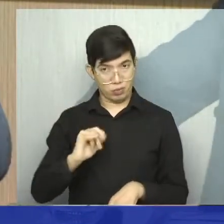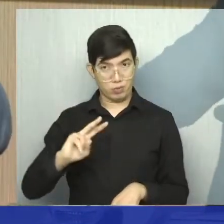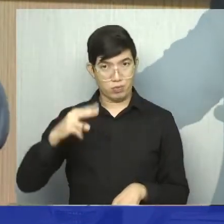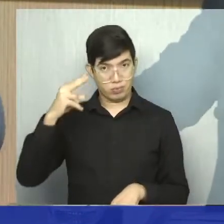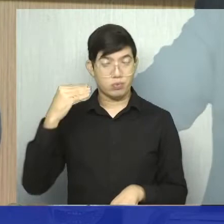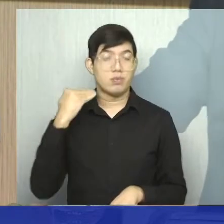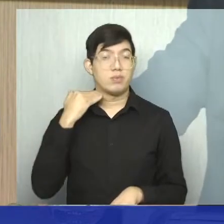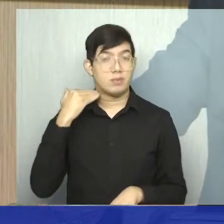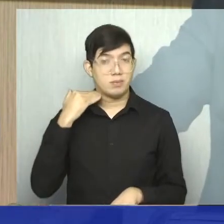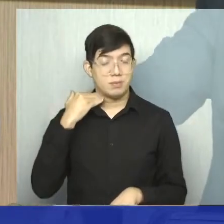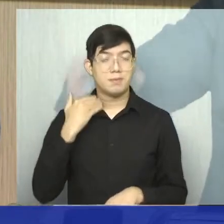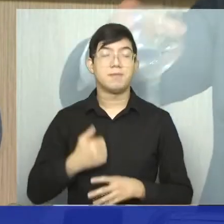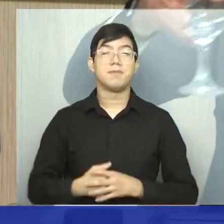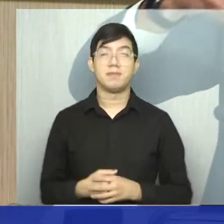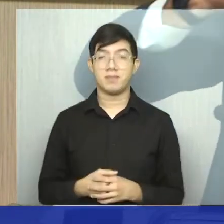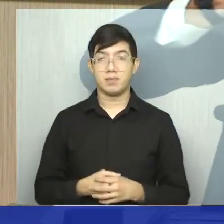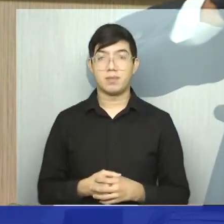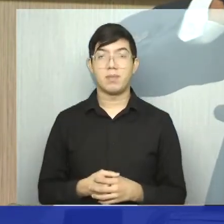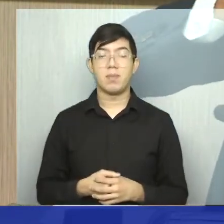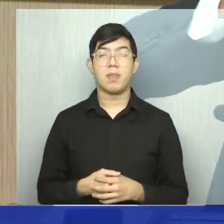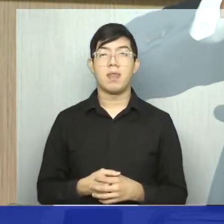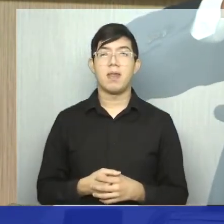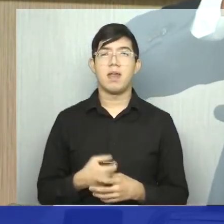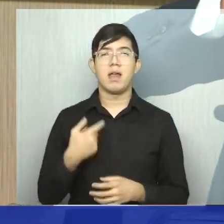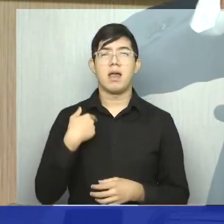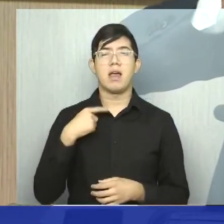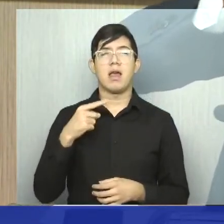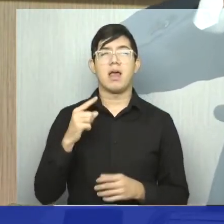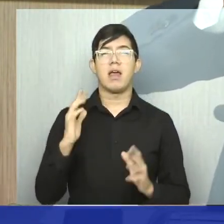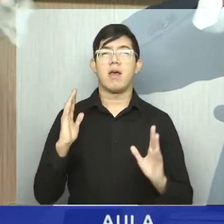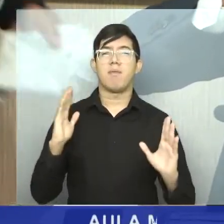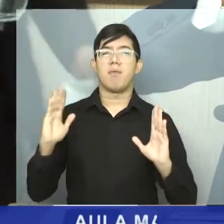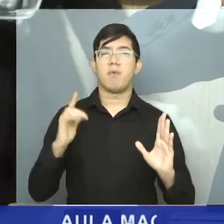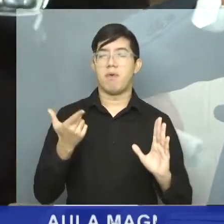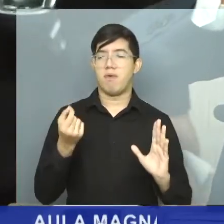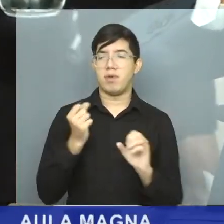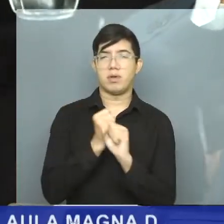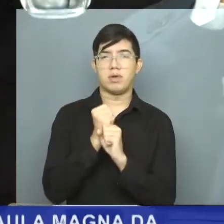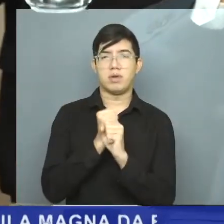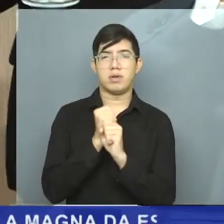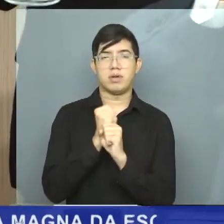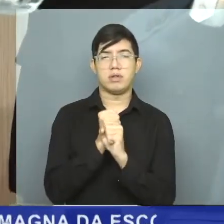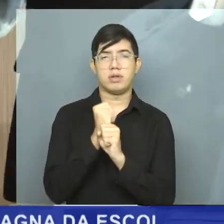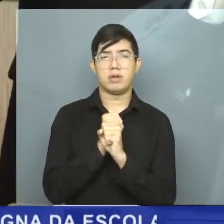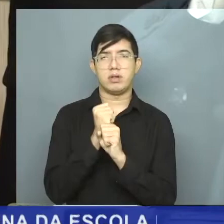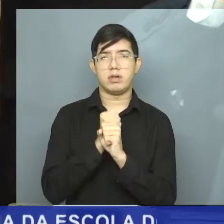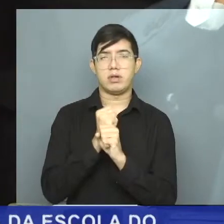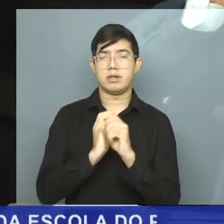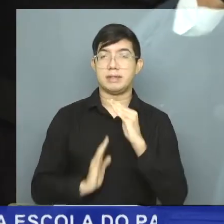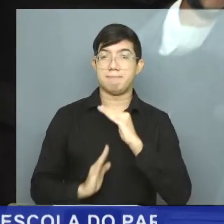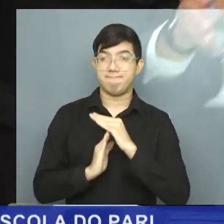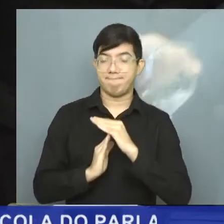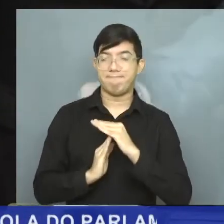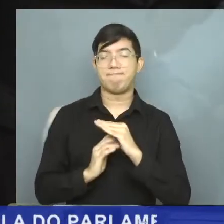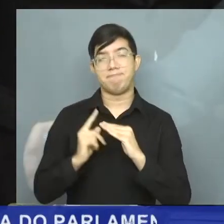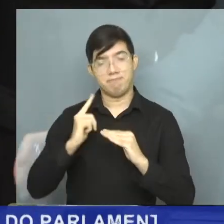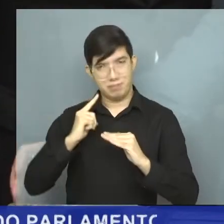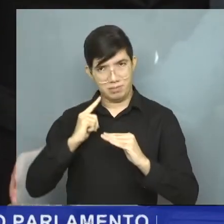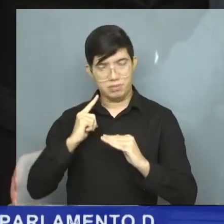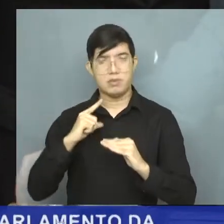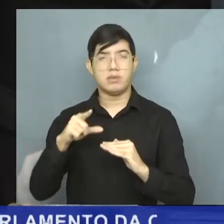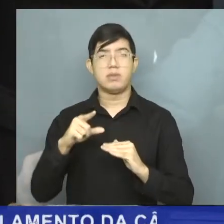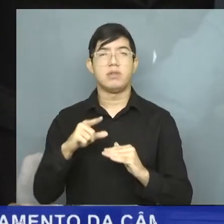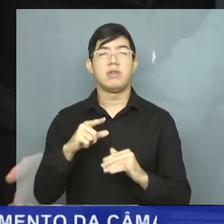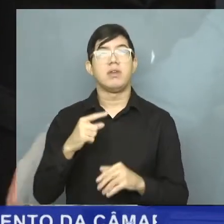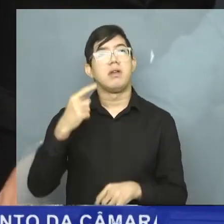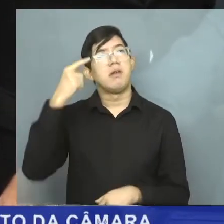de 20 anos, como se o país já tivesse uma confortável atenção materno-infantil, universalizada a creche,